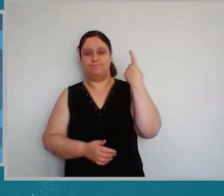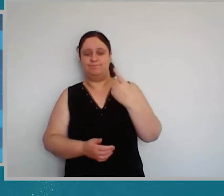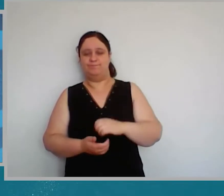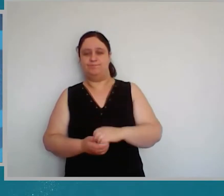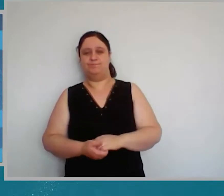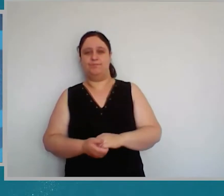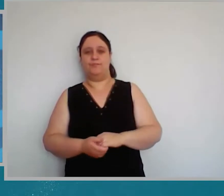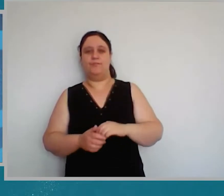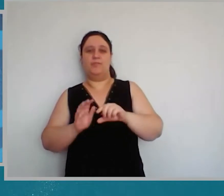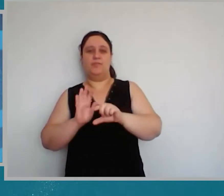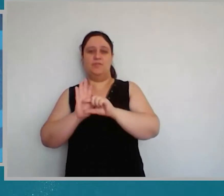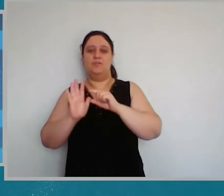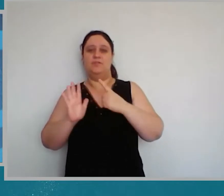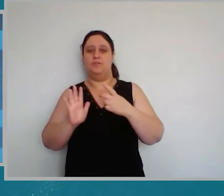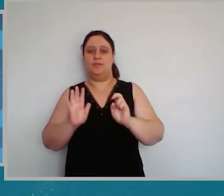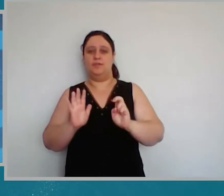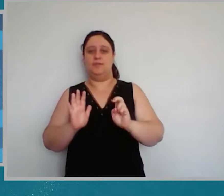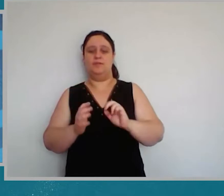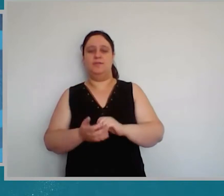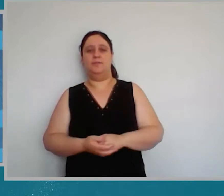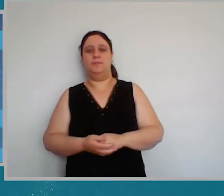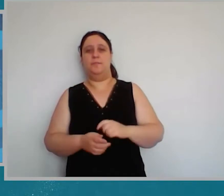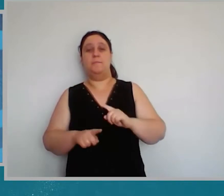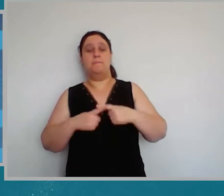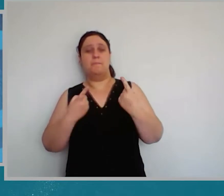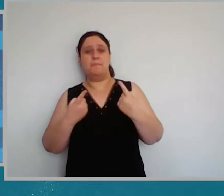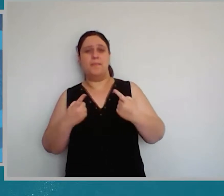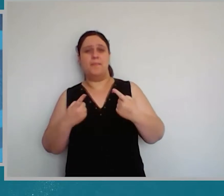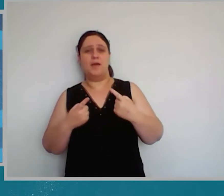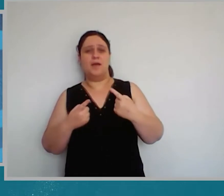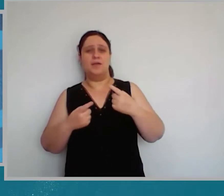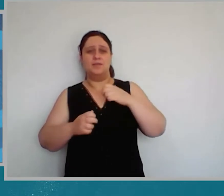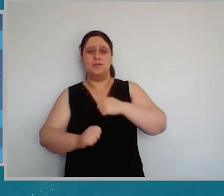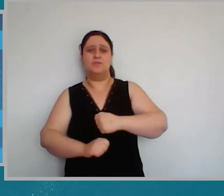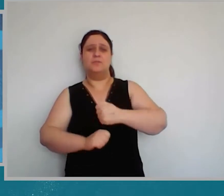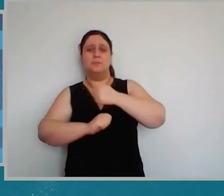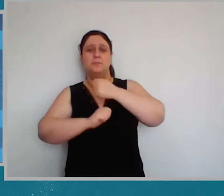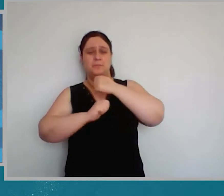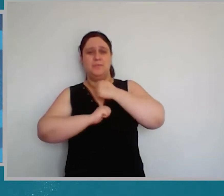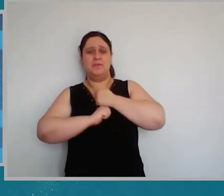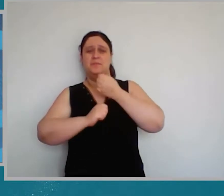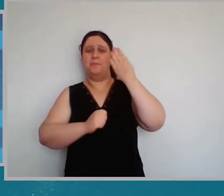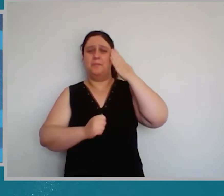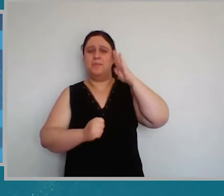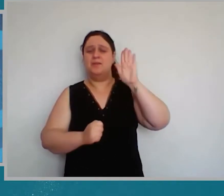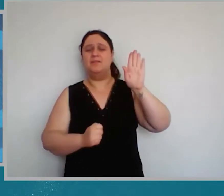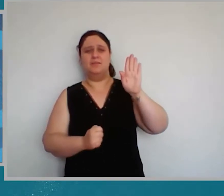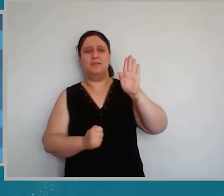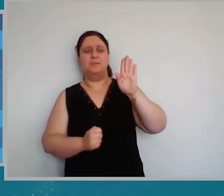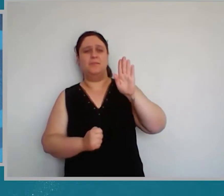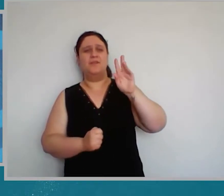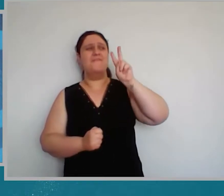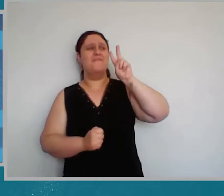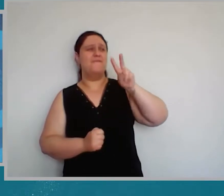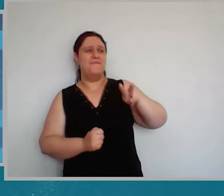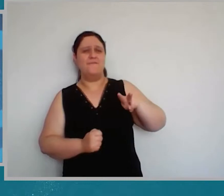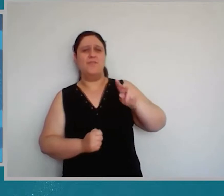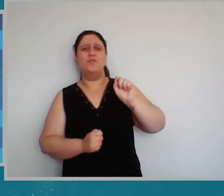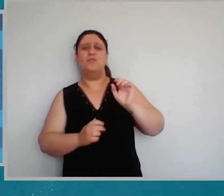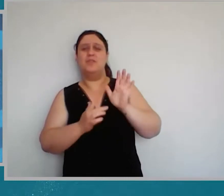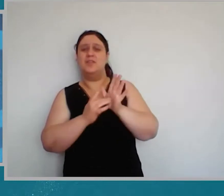15. Mas vendo os principais sacerdotes e os escribas as maravilhas que Jesus fazia, e